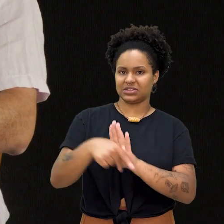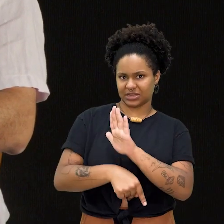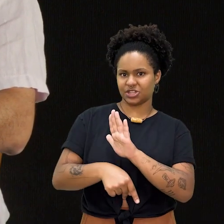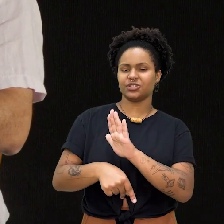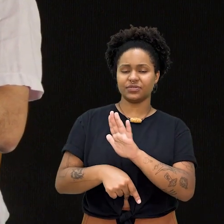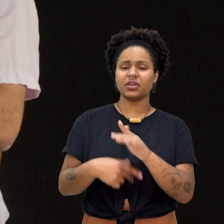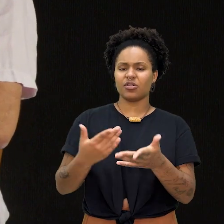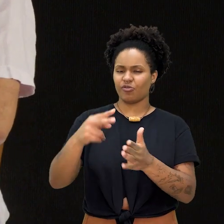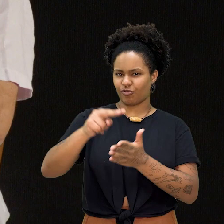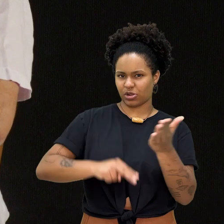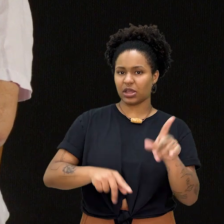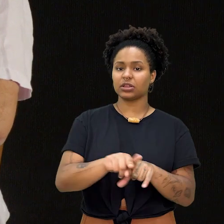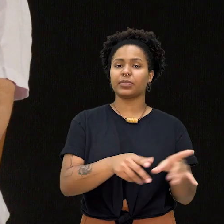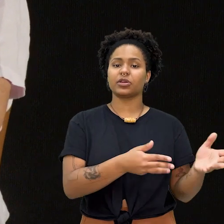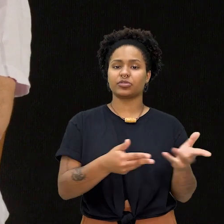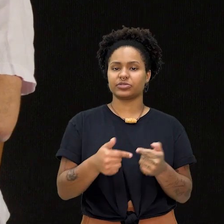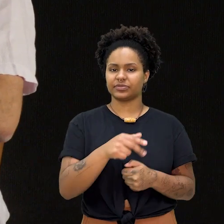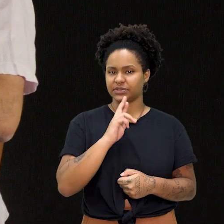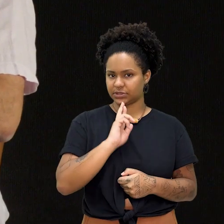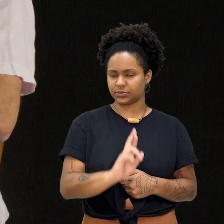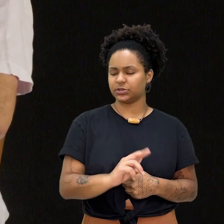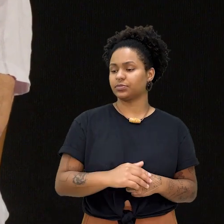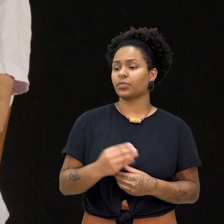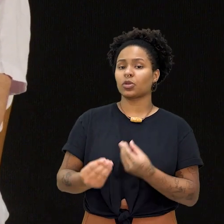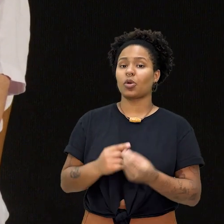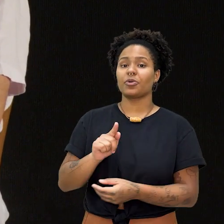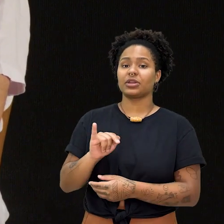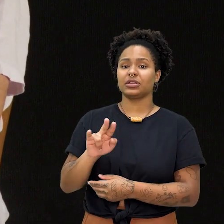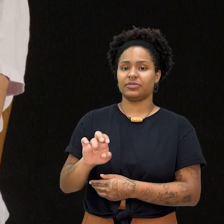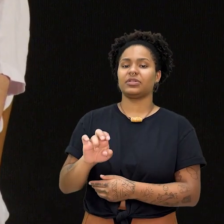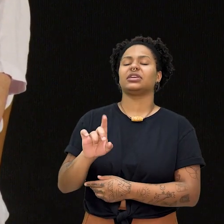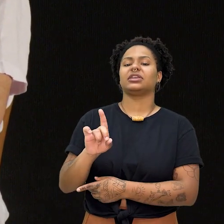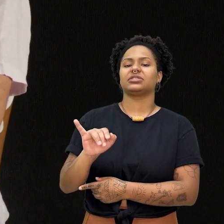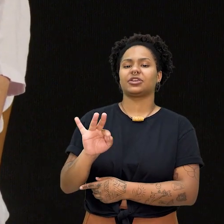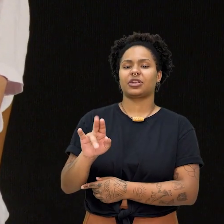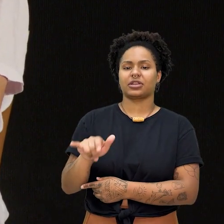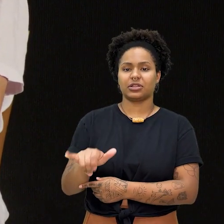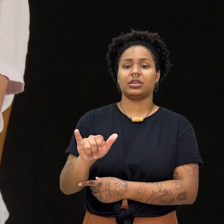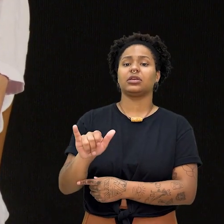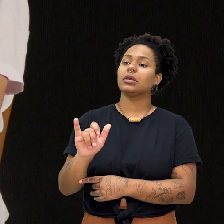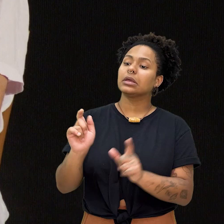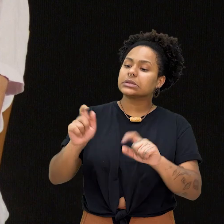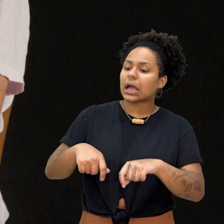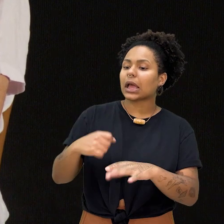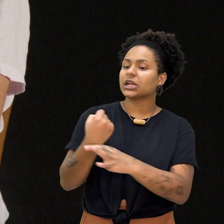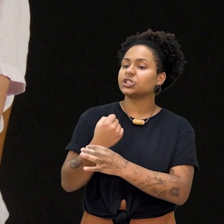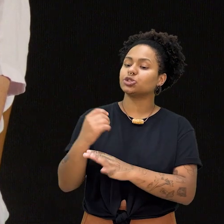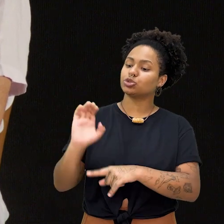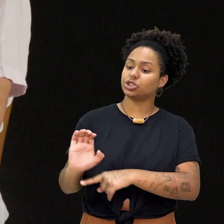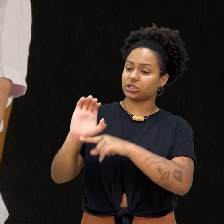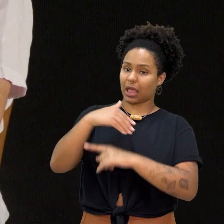ler para você e te convidar a respondê-la, que é: como a Give Directly pode garantir que o Estado forneça serviços fundamentais